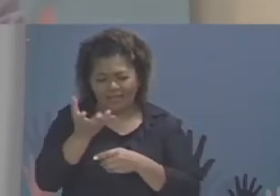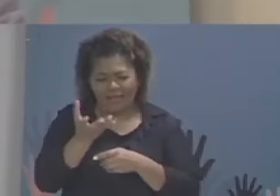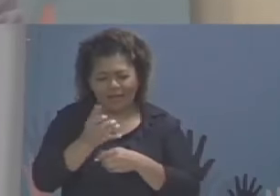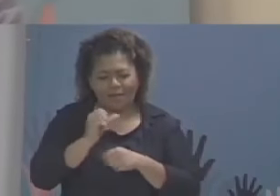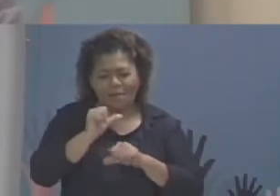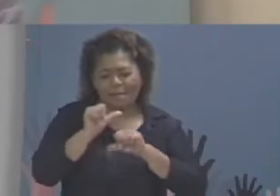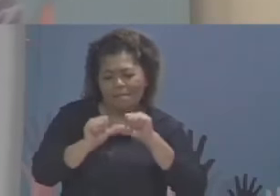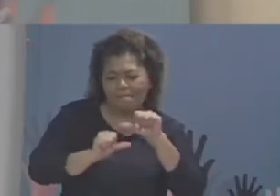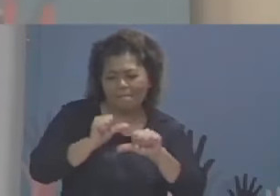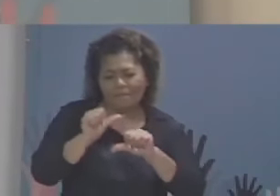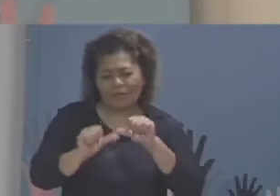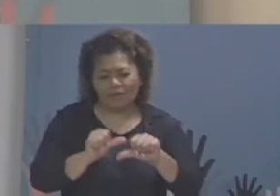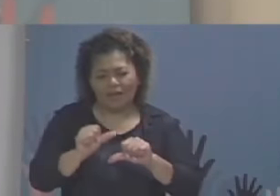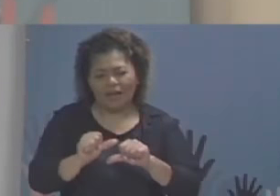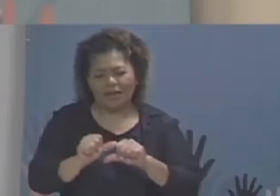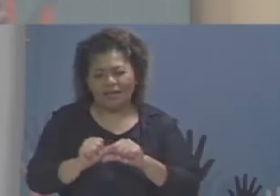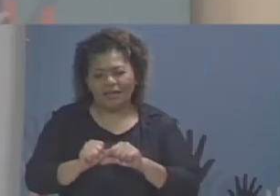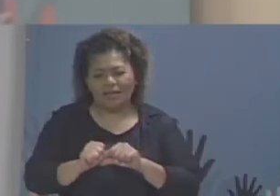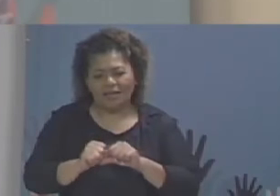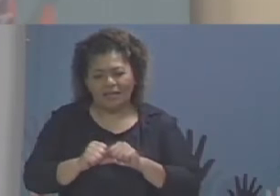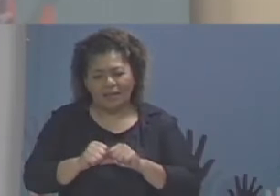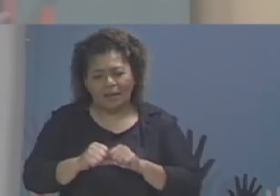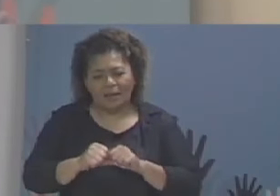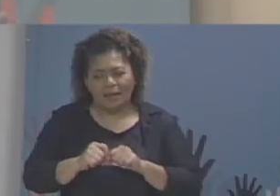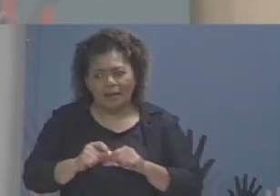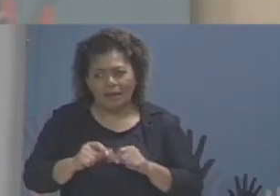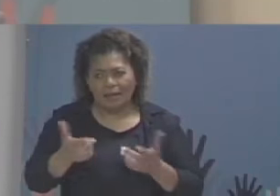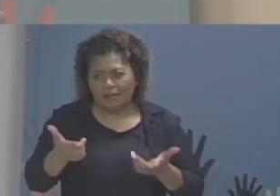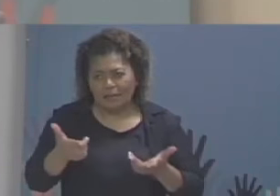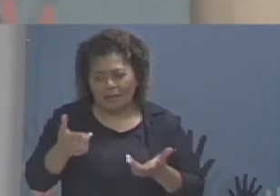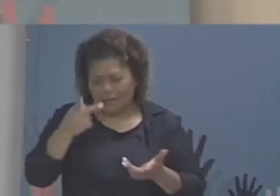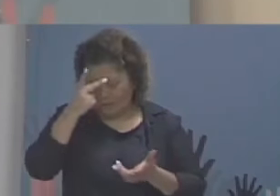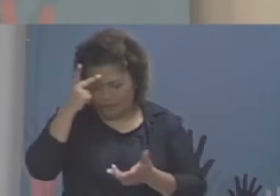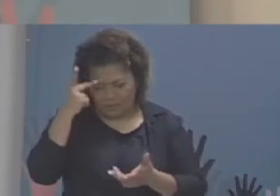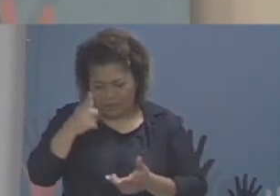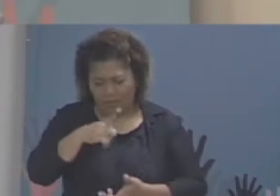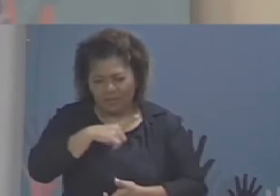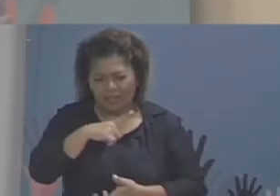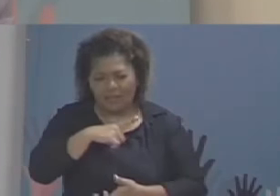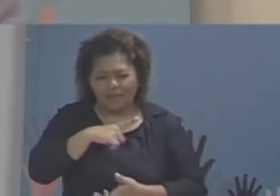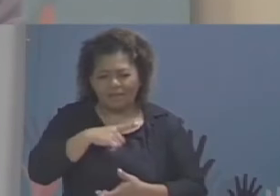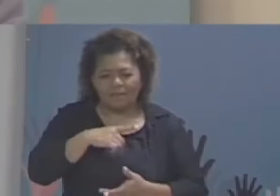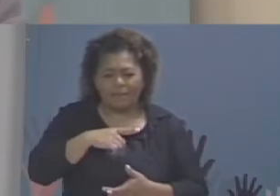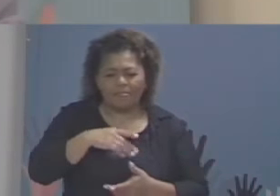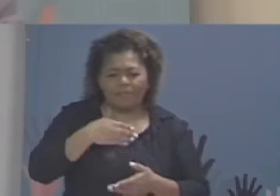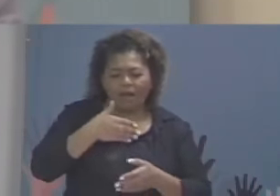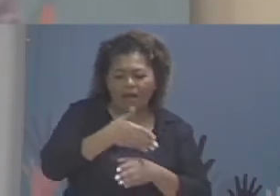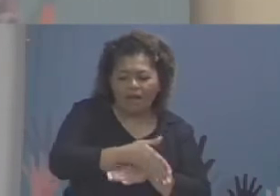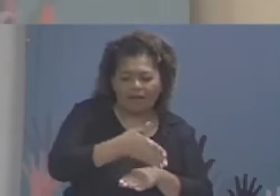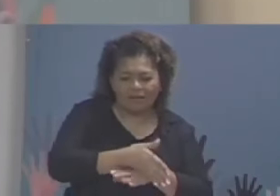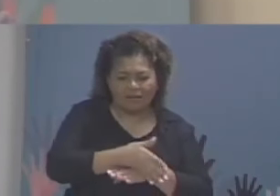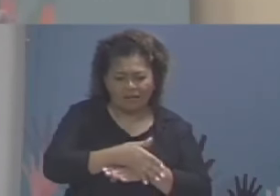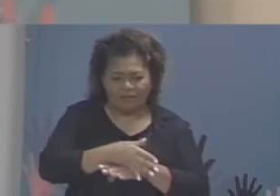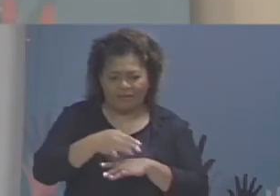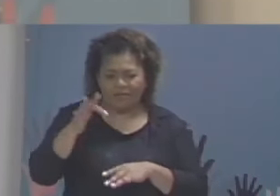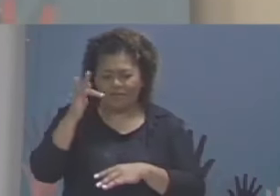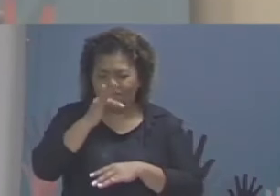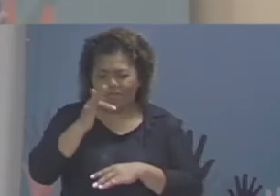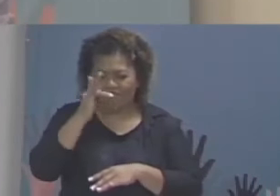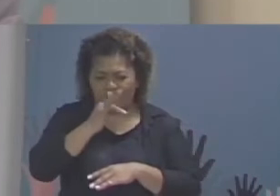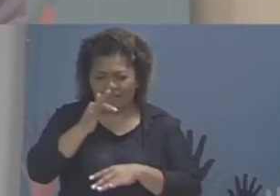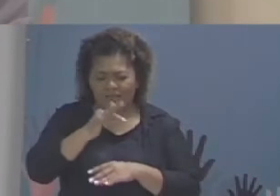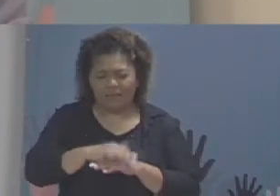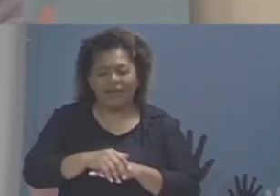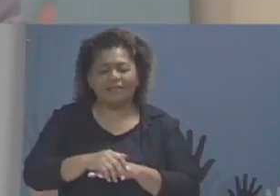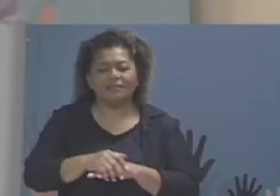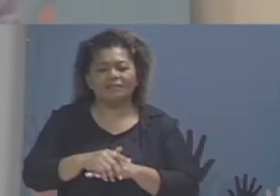é que está a nossa profissão hoje? Nós temos 631 universidades que formam psicólogos e o psicólogo vive numa espécie de torre de Babel. Tem um que